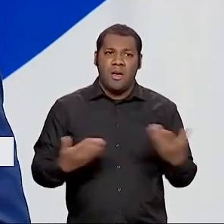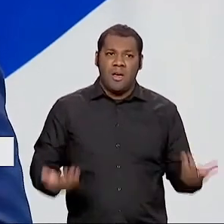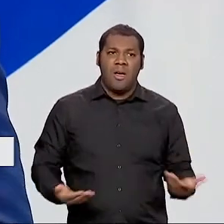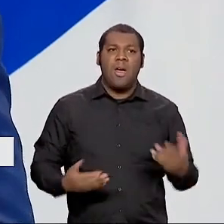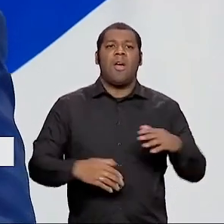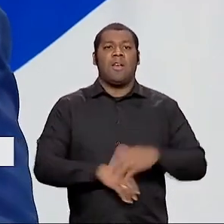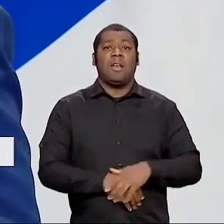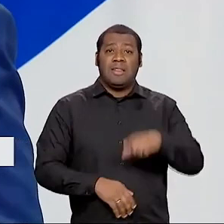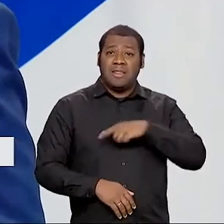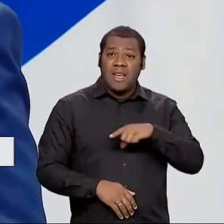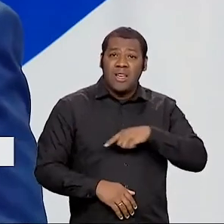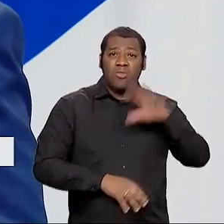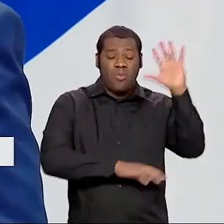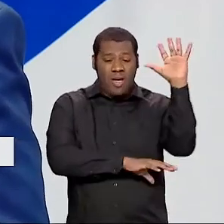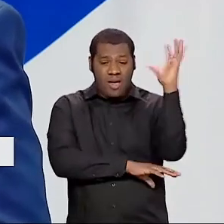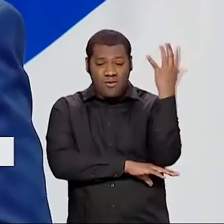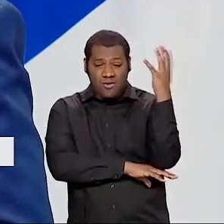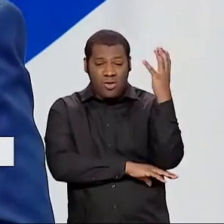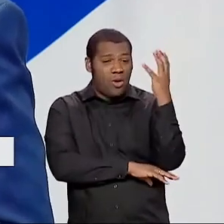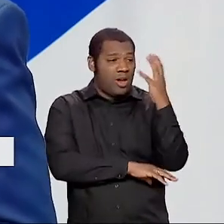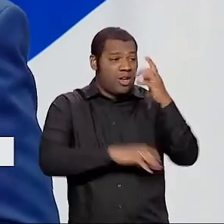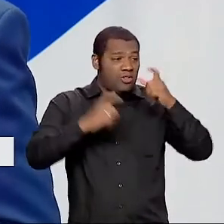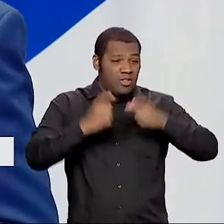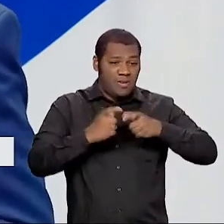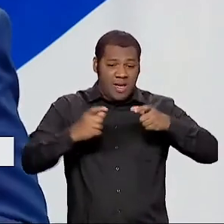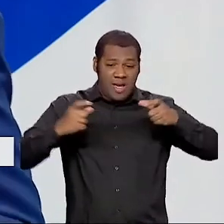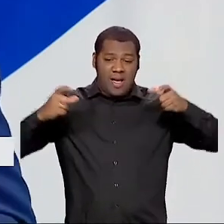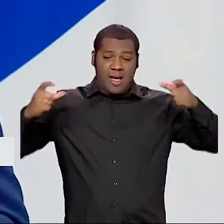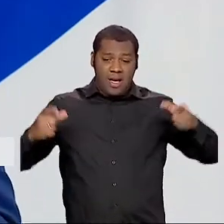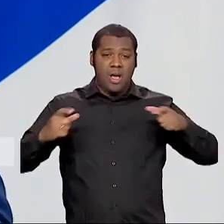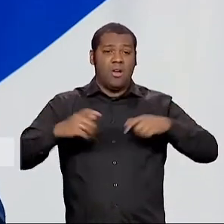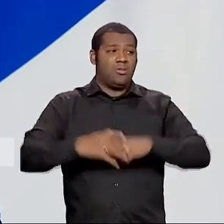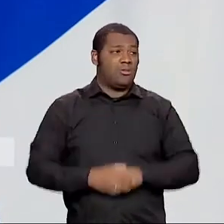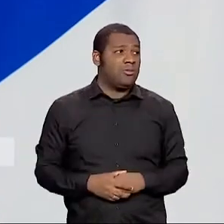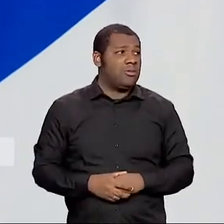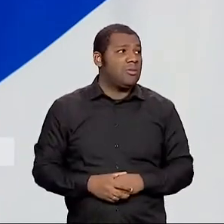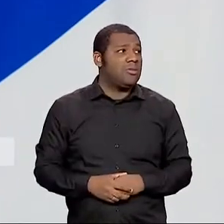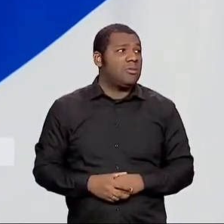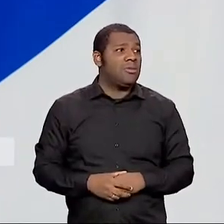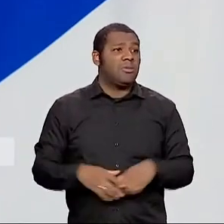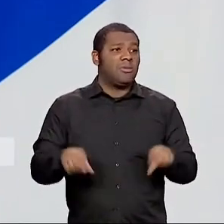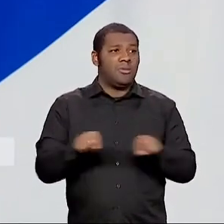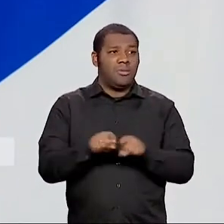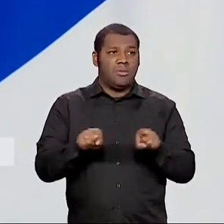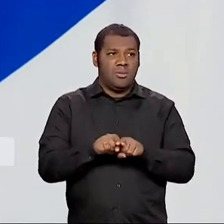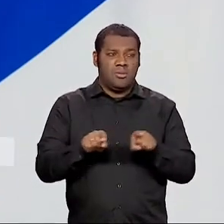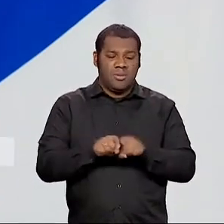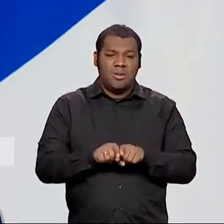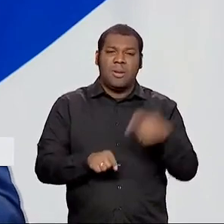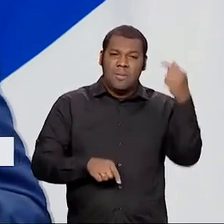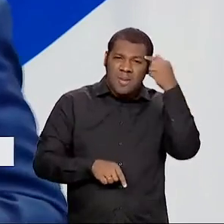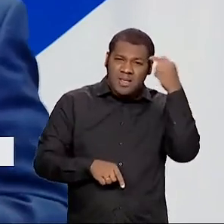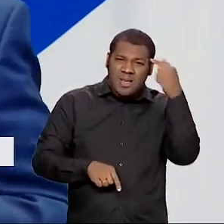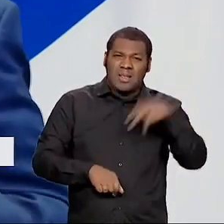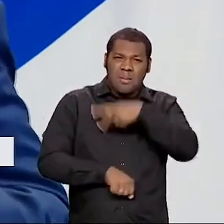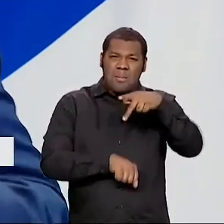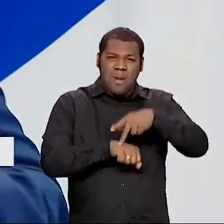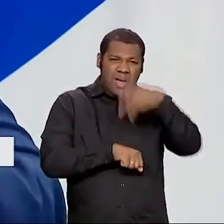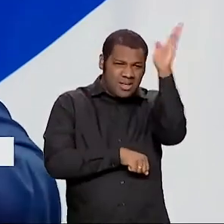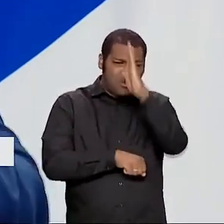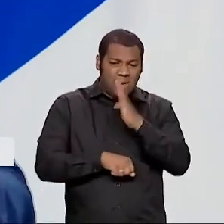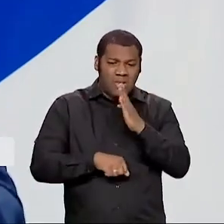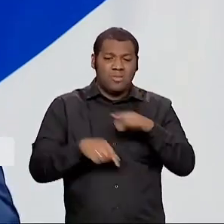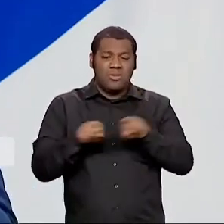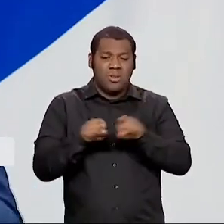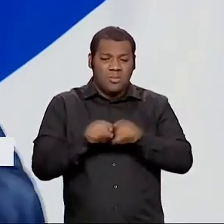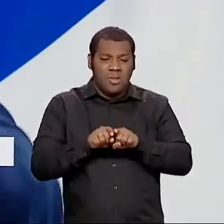reserva de floresta tropical do mundo, mas porque, se a gente juntar o Brasil e a América do Sul, a gente tem um